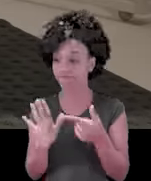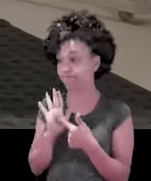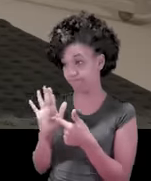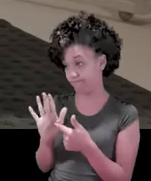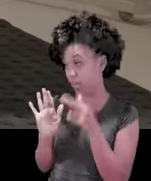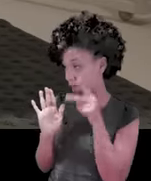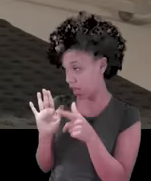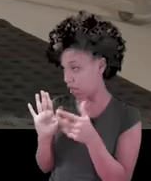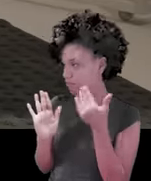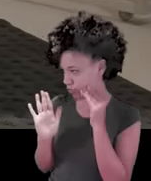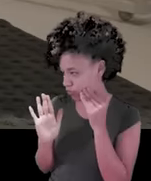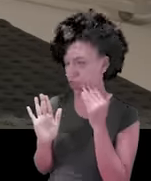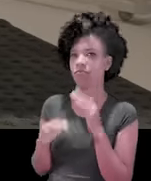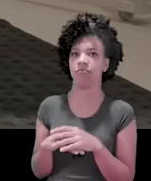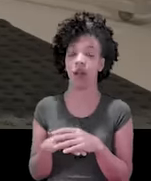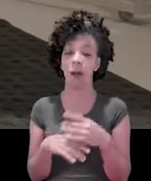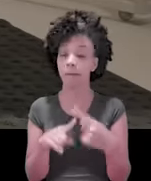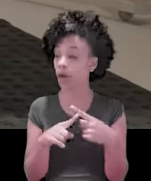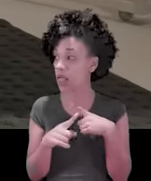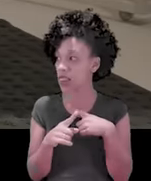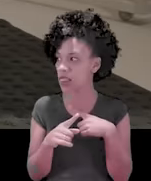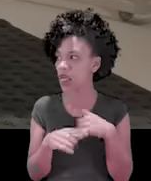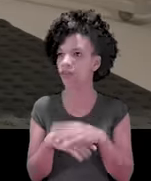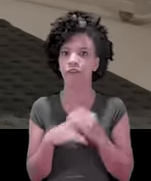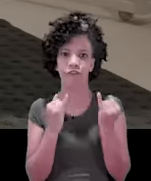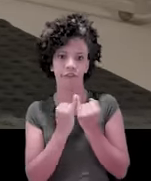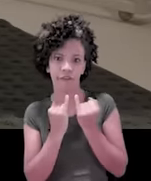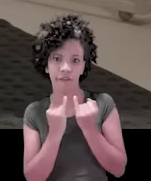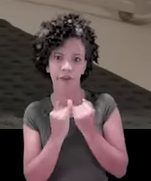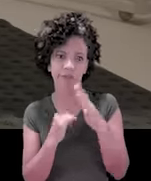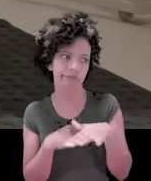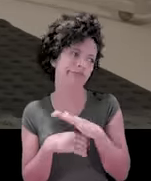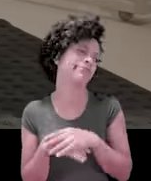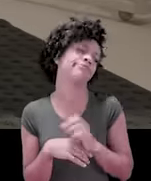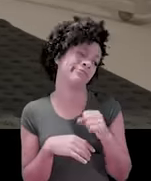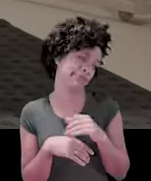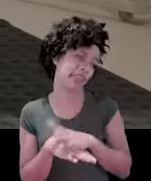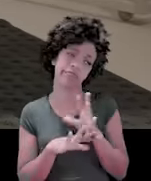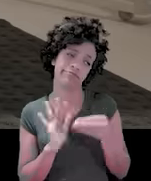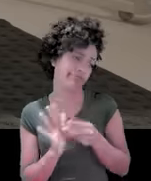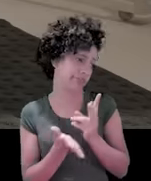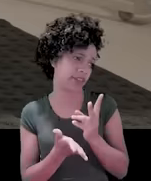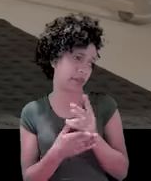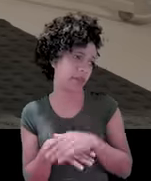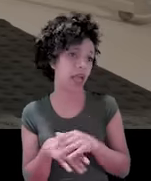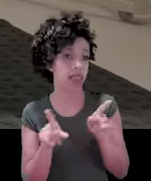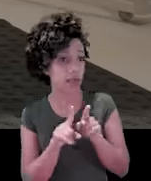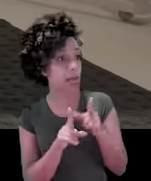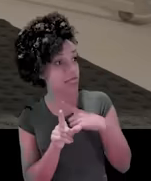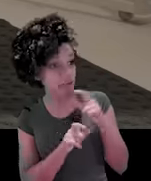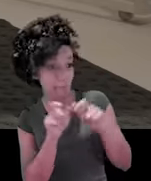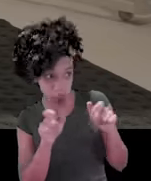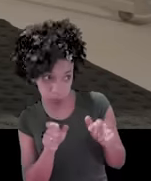tá aqui entendi entendi porque teve olha Teve até boato na parada toda a meu irmão é o que mais tem né que teve